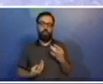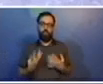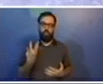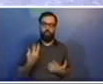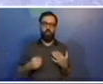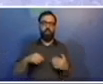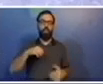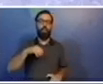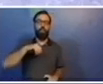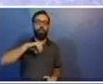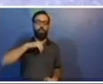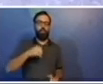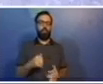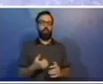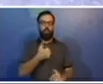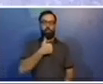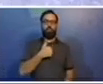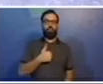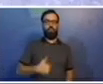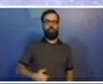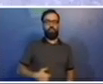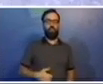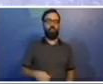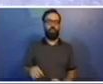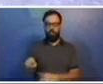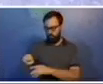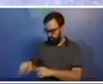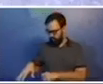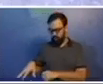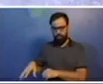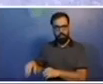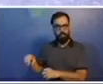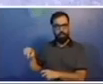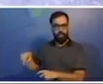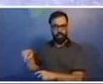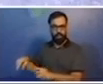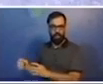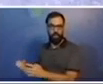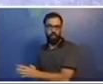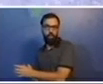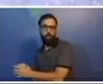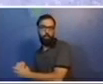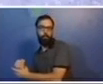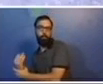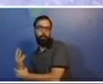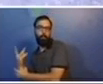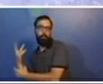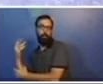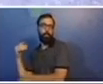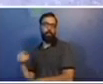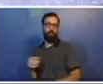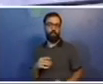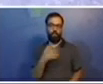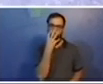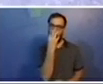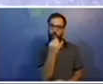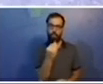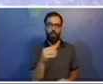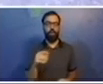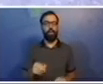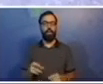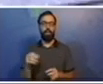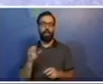nessa semente. E as fezes já funcionam como um adubo para a germinação dessa semente. Então esse animal ele contribui para o espalhamento,